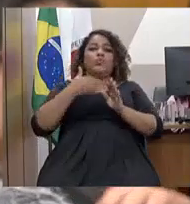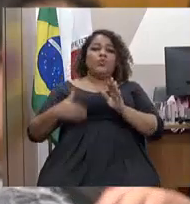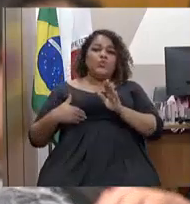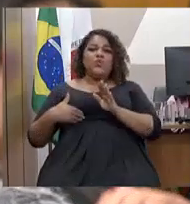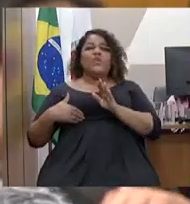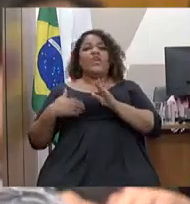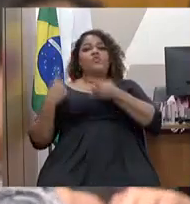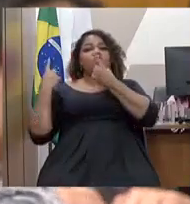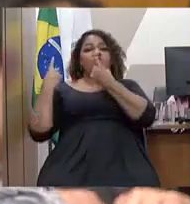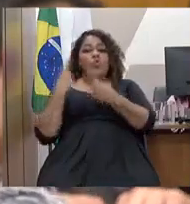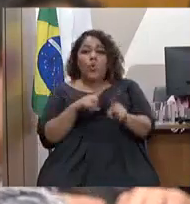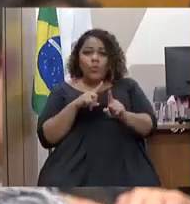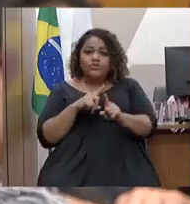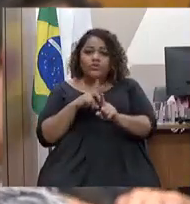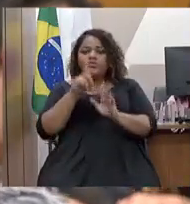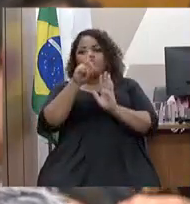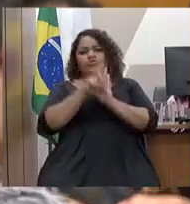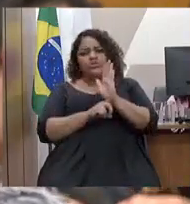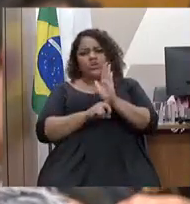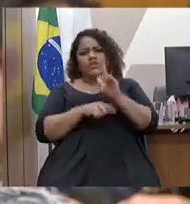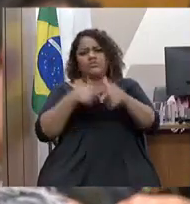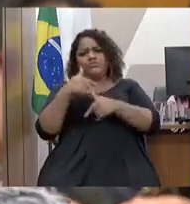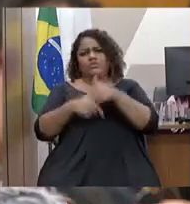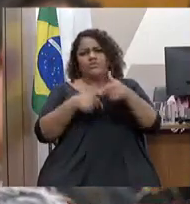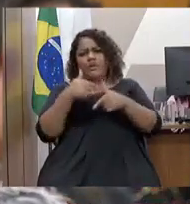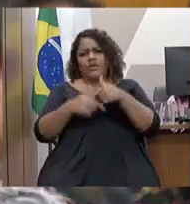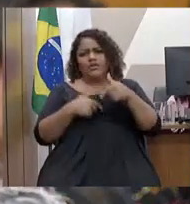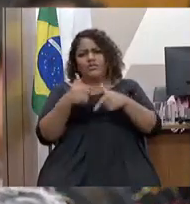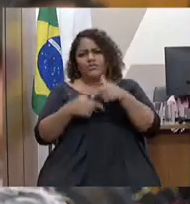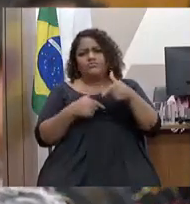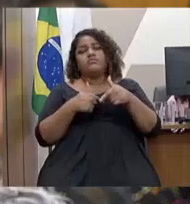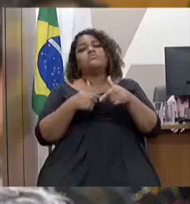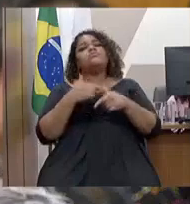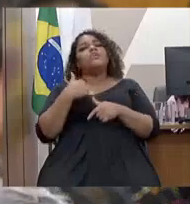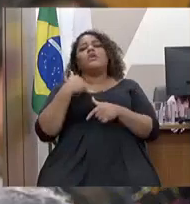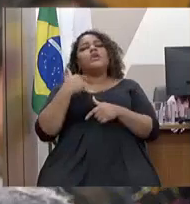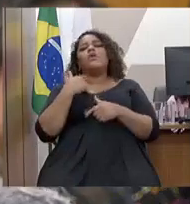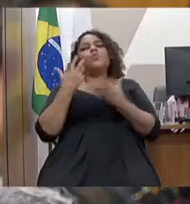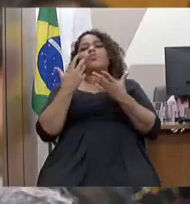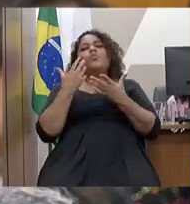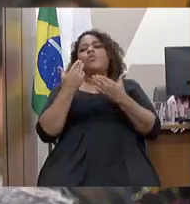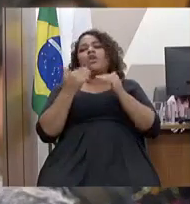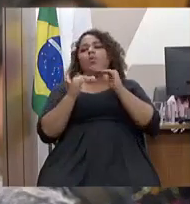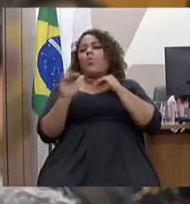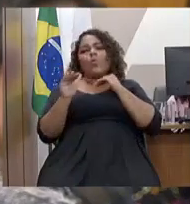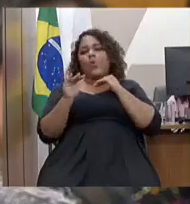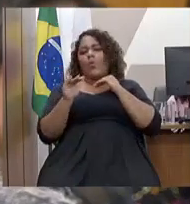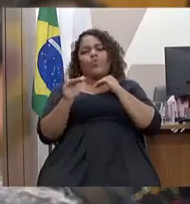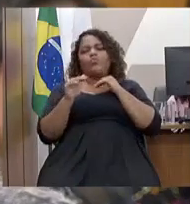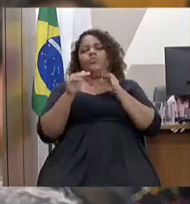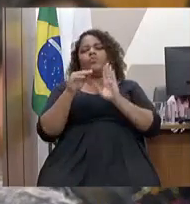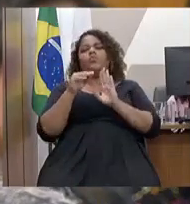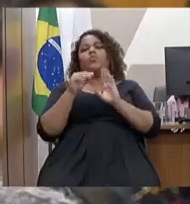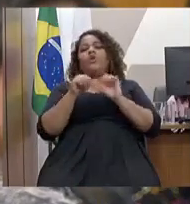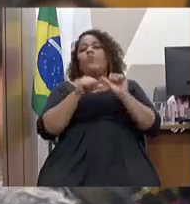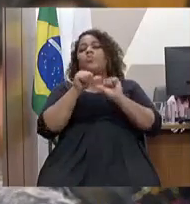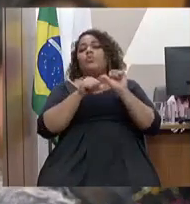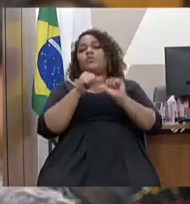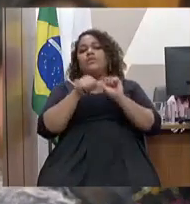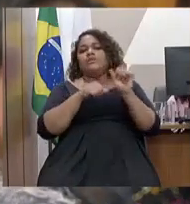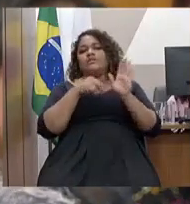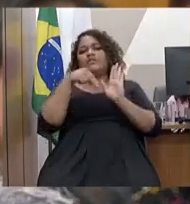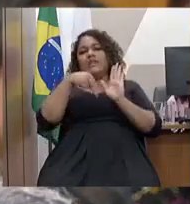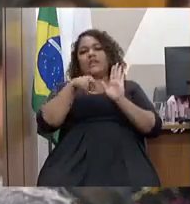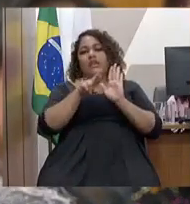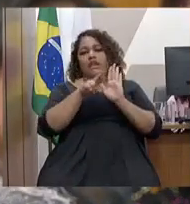que Eu discordo um pouco sobre as mexidas nas nrs que não não resolveram eh que não mudou muito